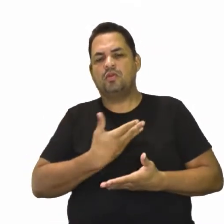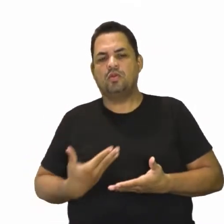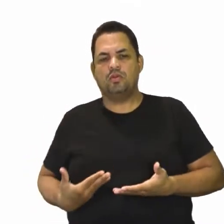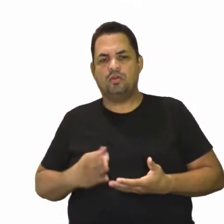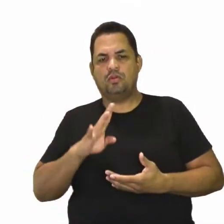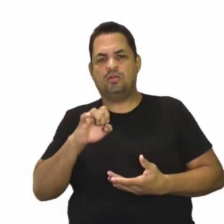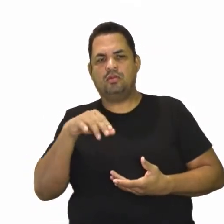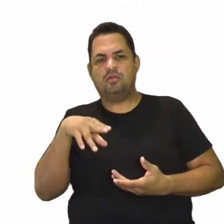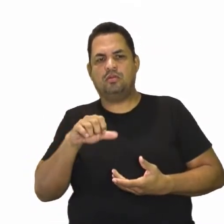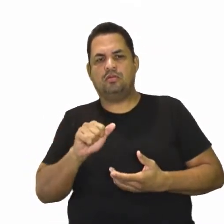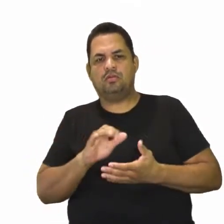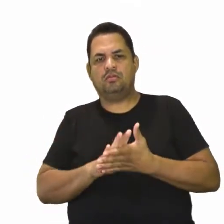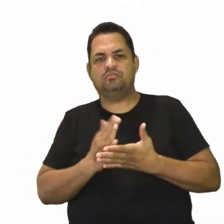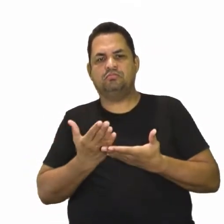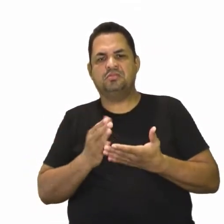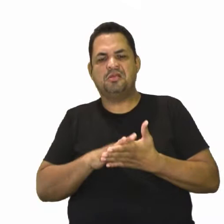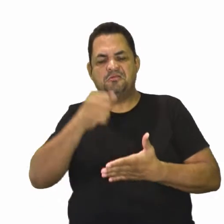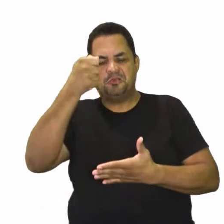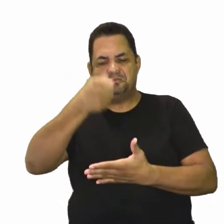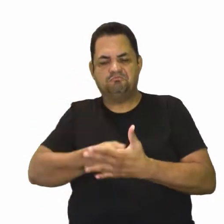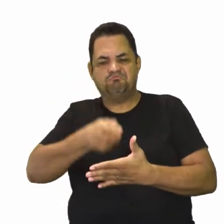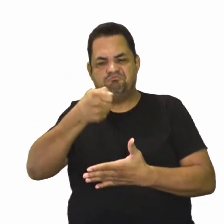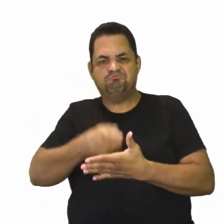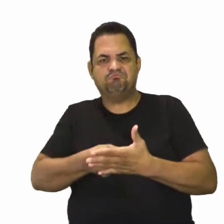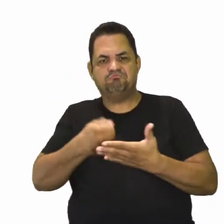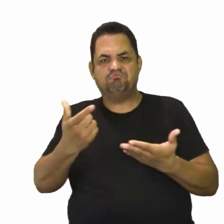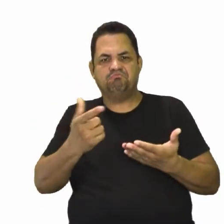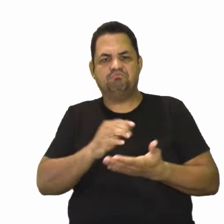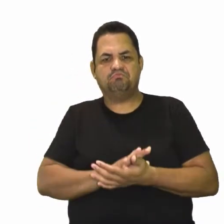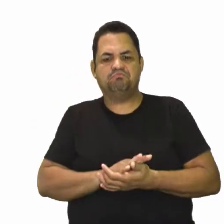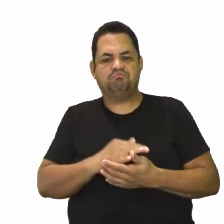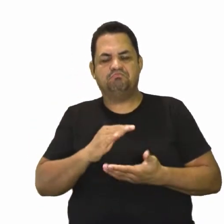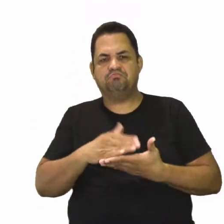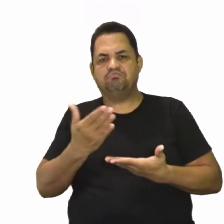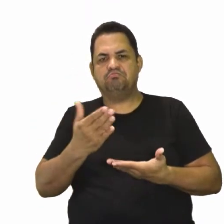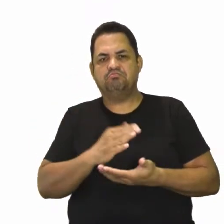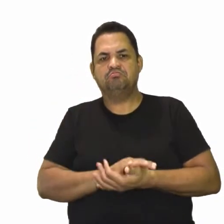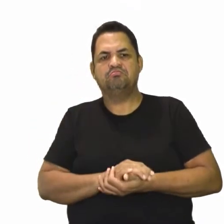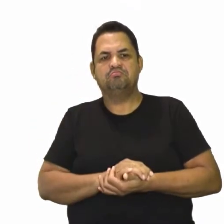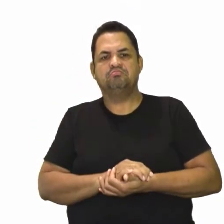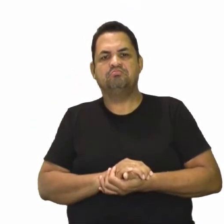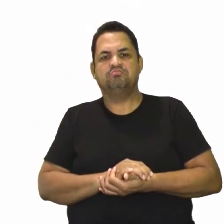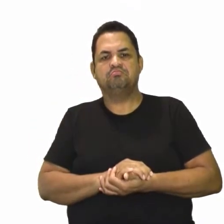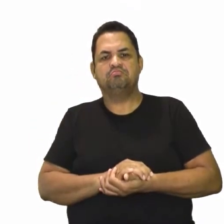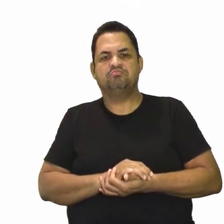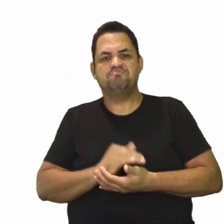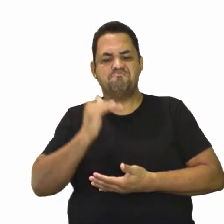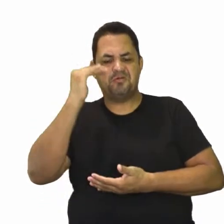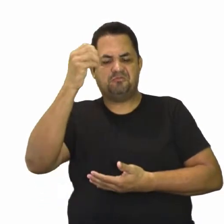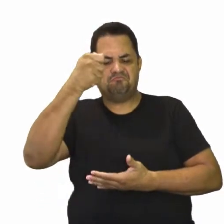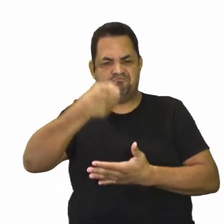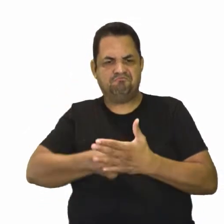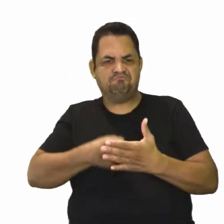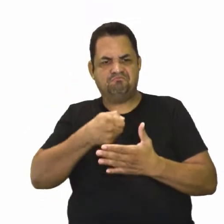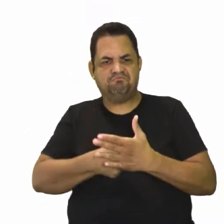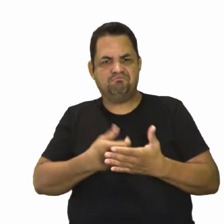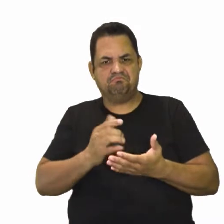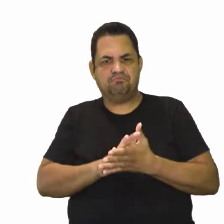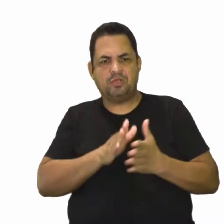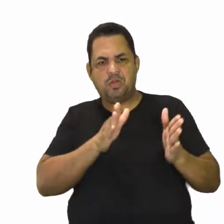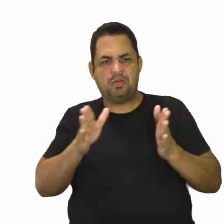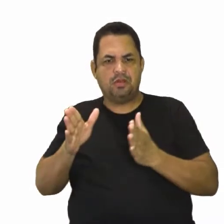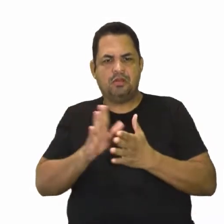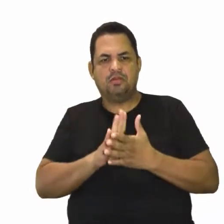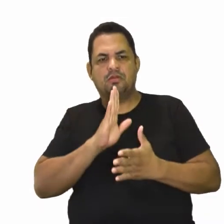Médici é considerado o mais duro, mais do que Costa e Silva, o governo de Médici ele vai ser considerado o mais duro, repressivo do